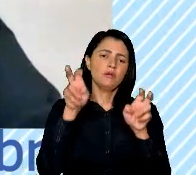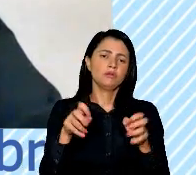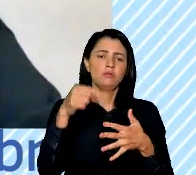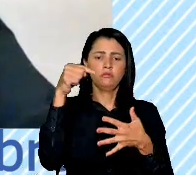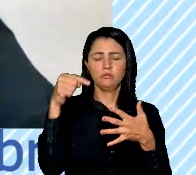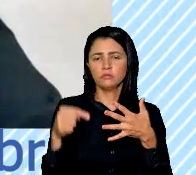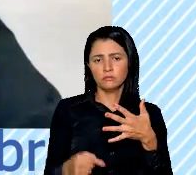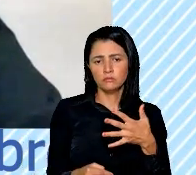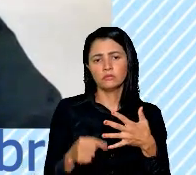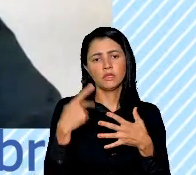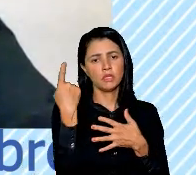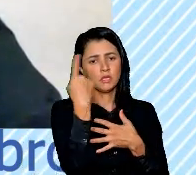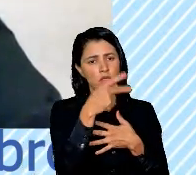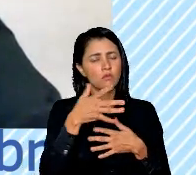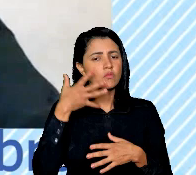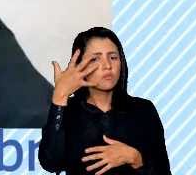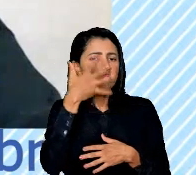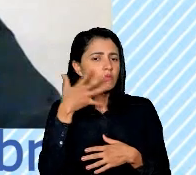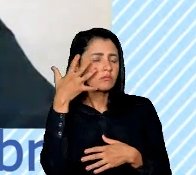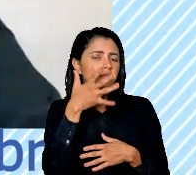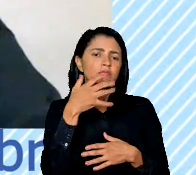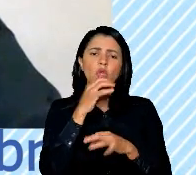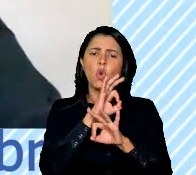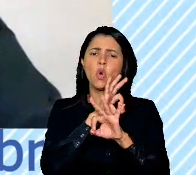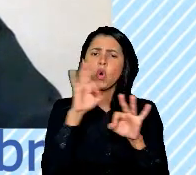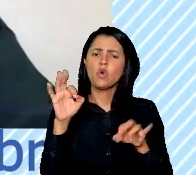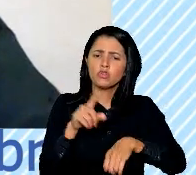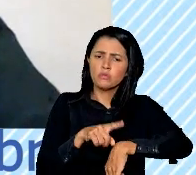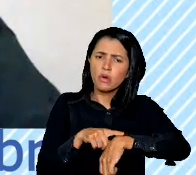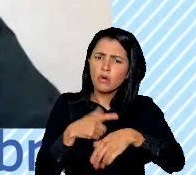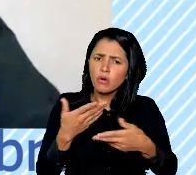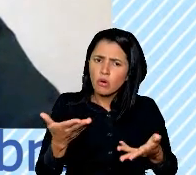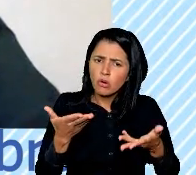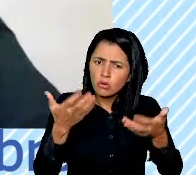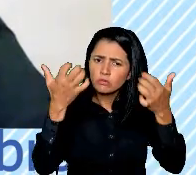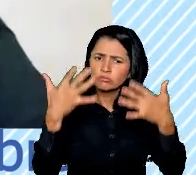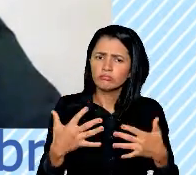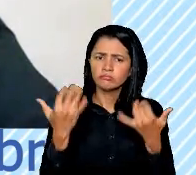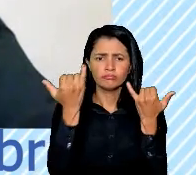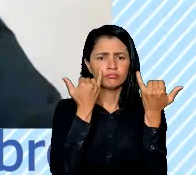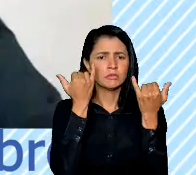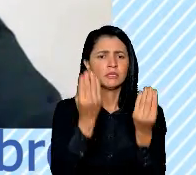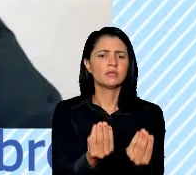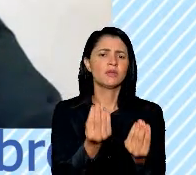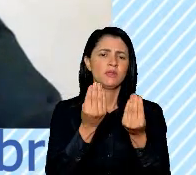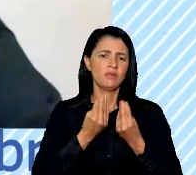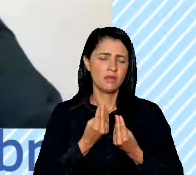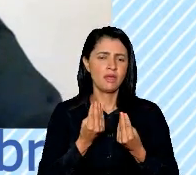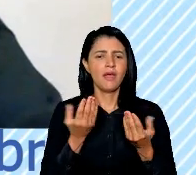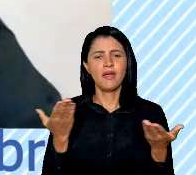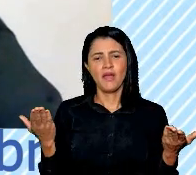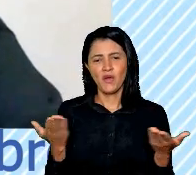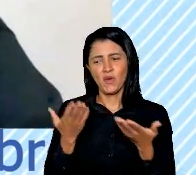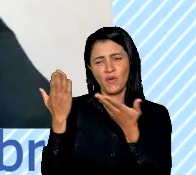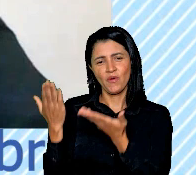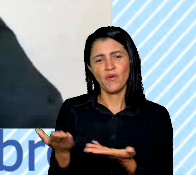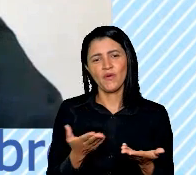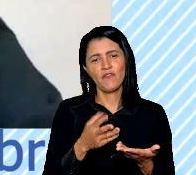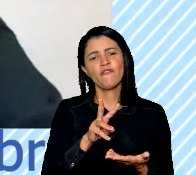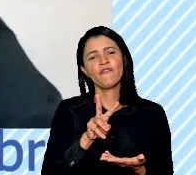questões. Então, a sua fala veio em muito boa hora, trazendo essas informações. Agora, então, nós